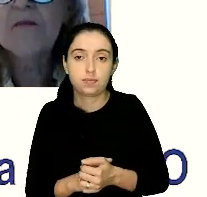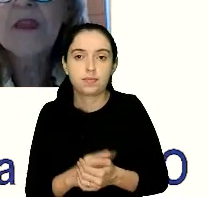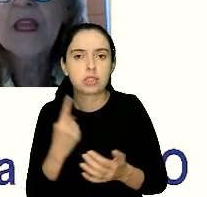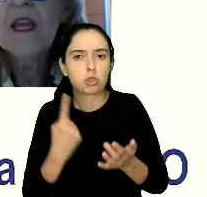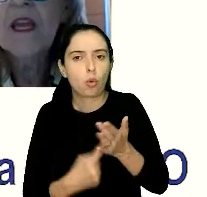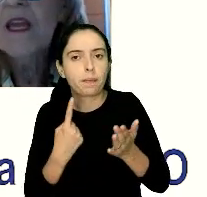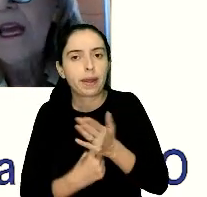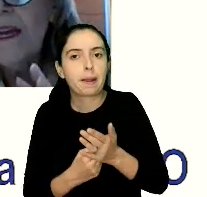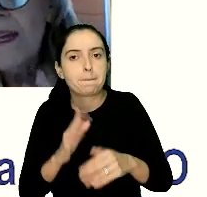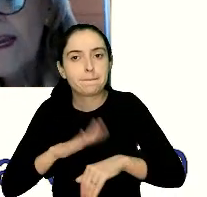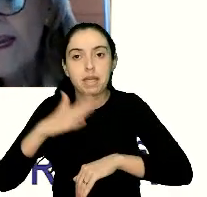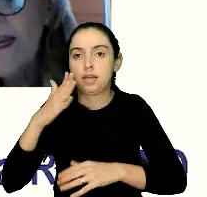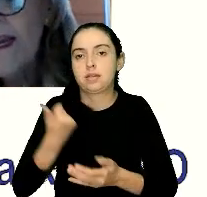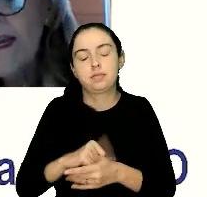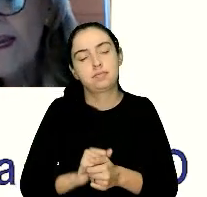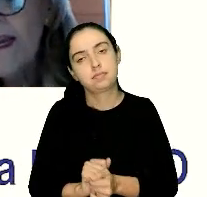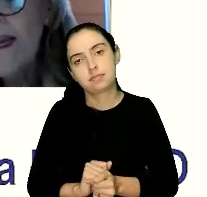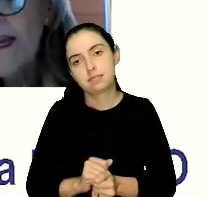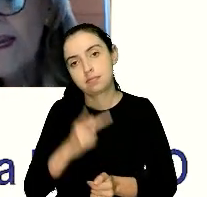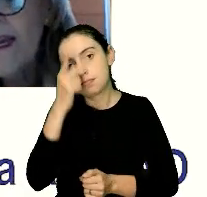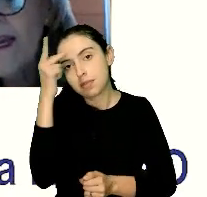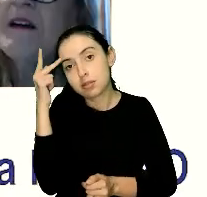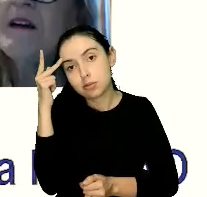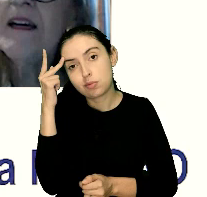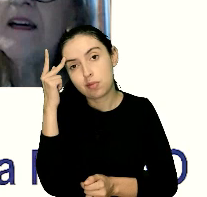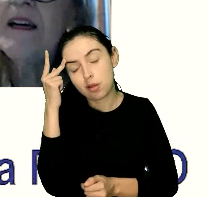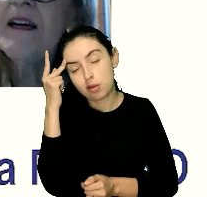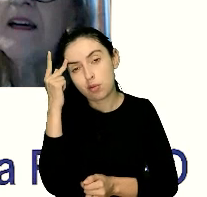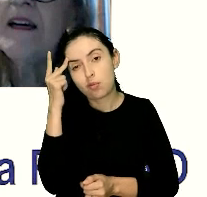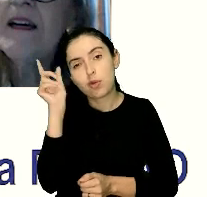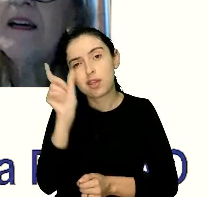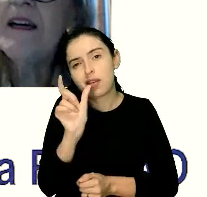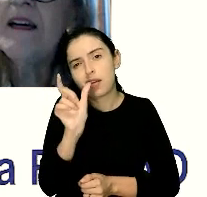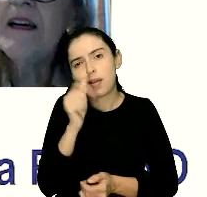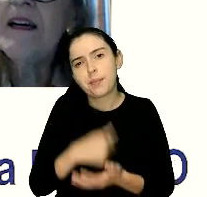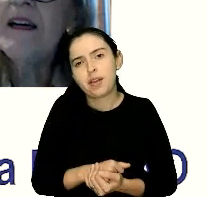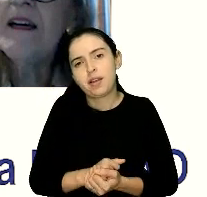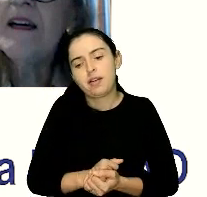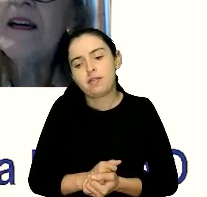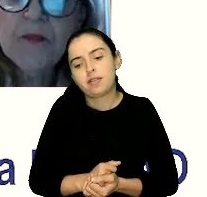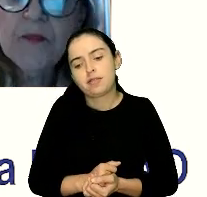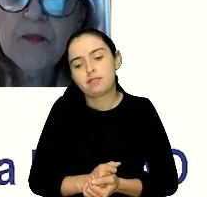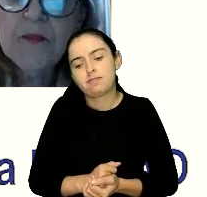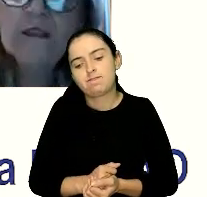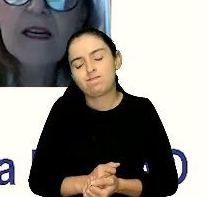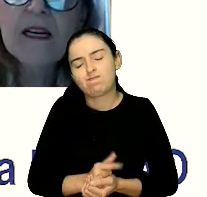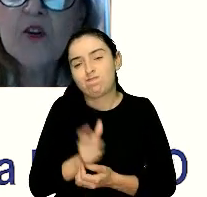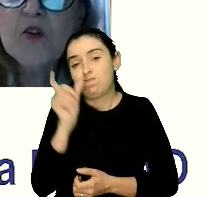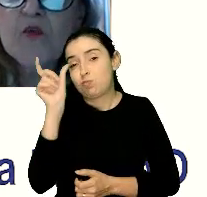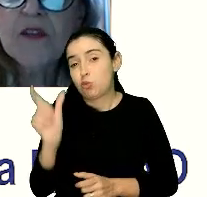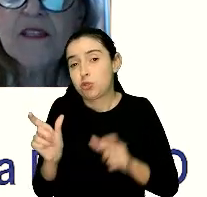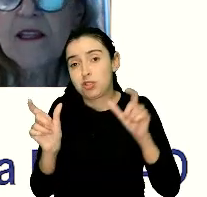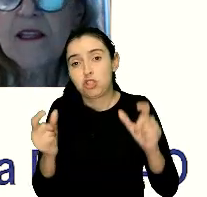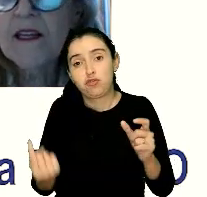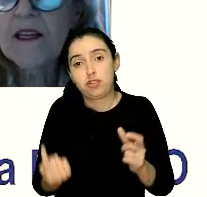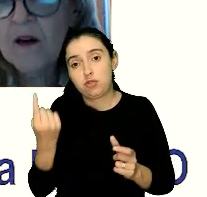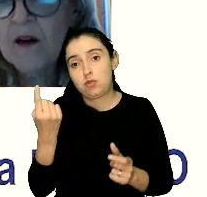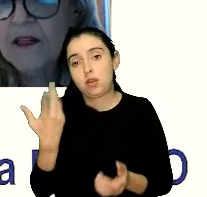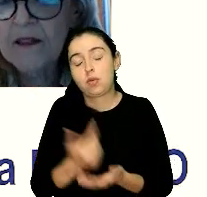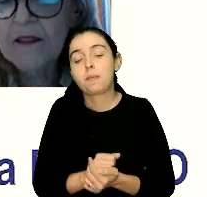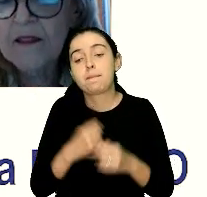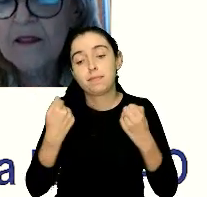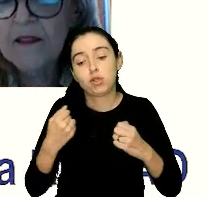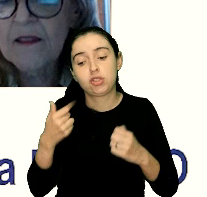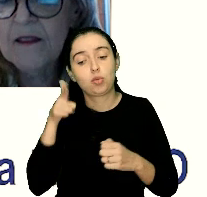demais. Gente, essa questão é muito individual e ela pode acontecer